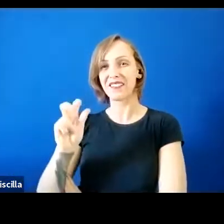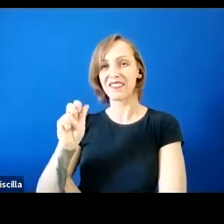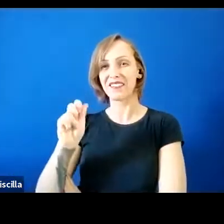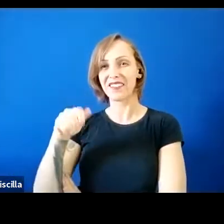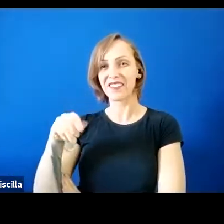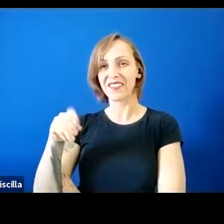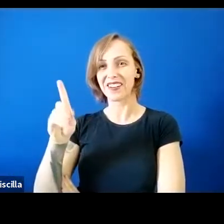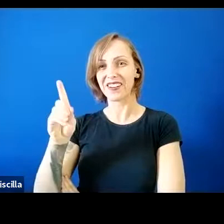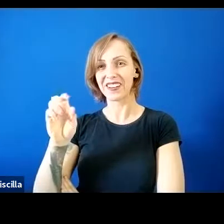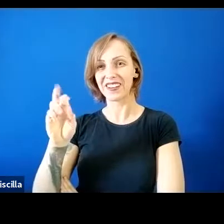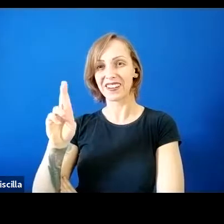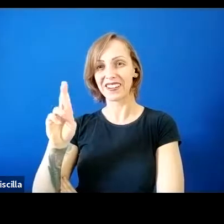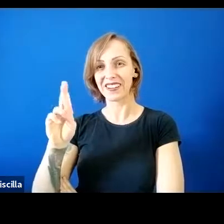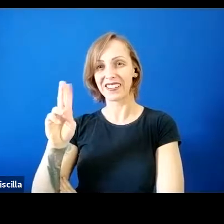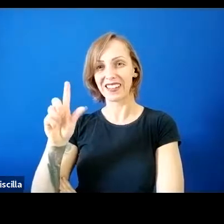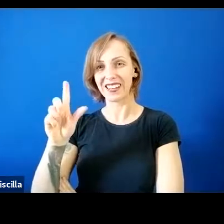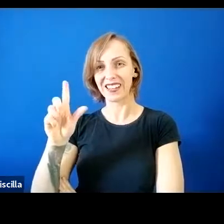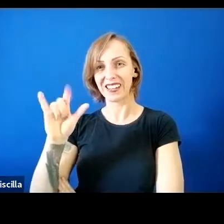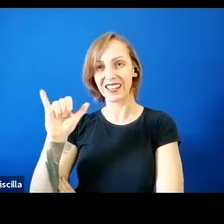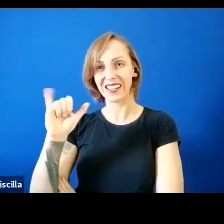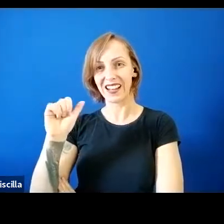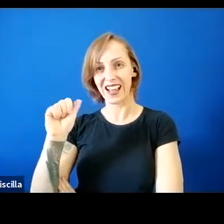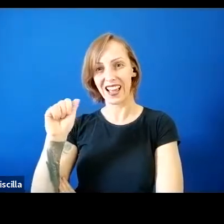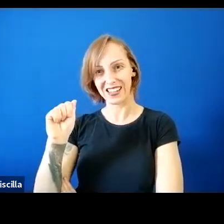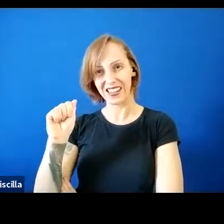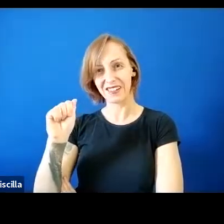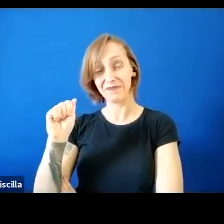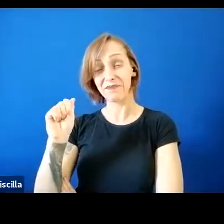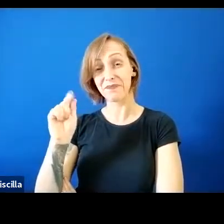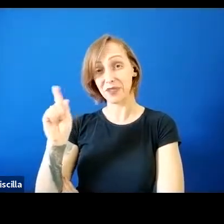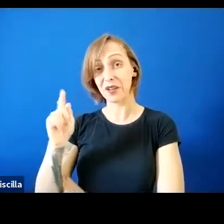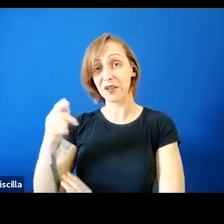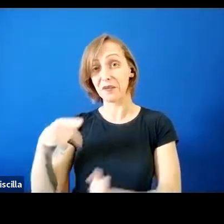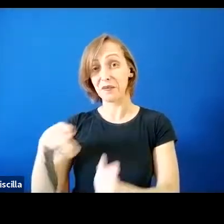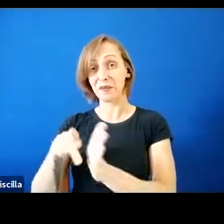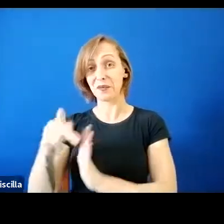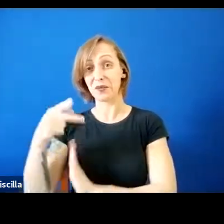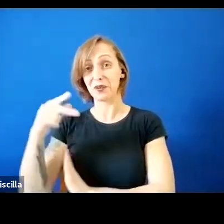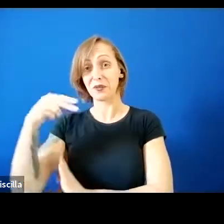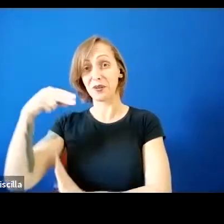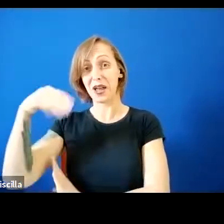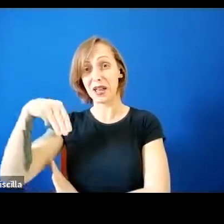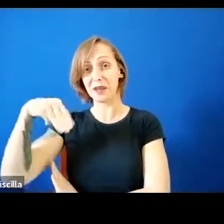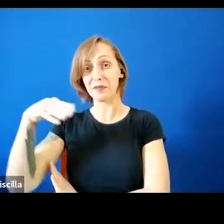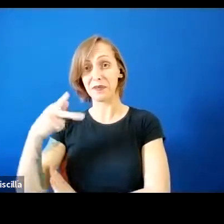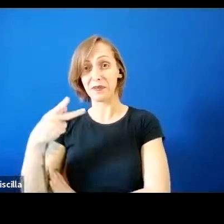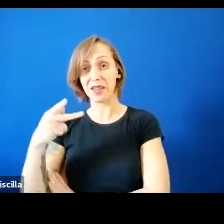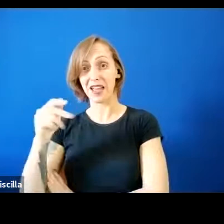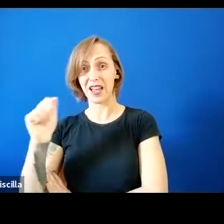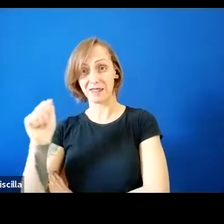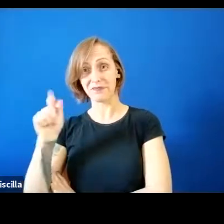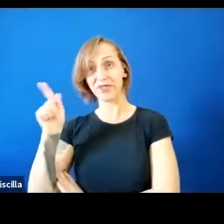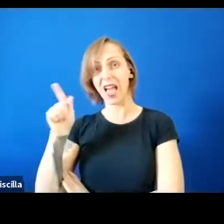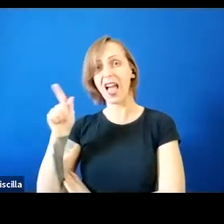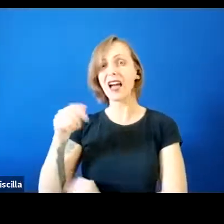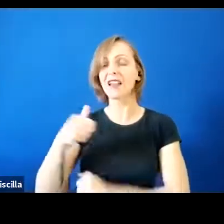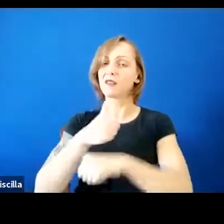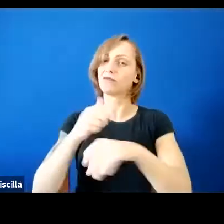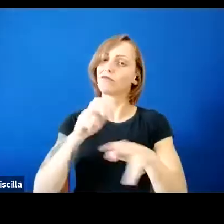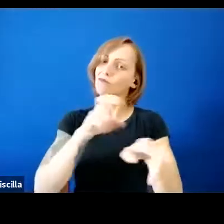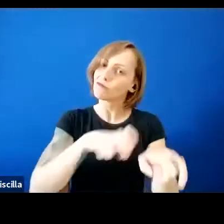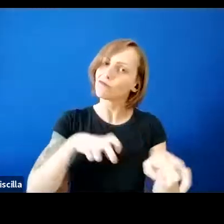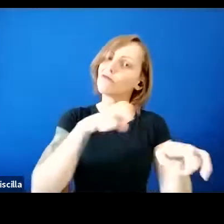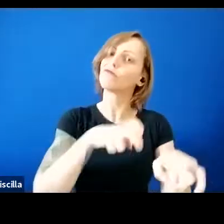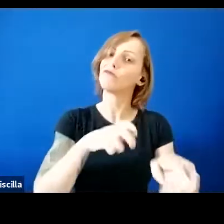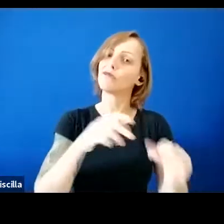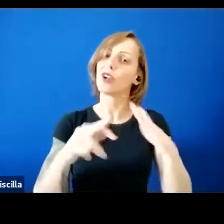dizer Leia do MPA, que todo mundo me conhece. A Leia é camponesa, feirante, militante do